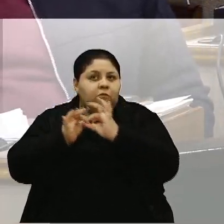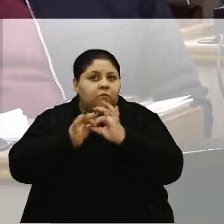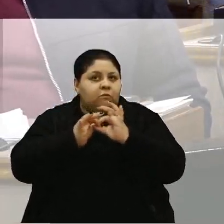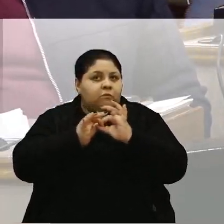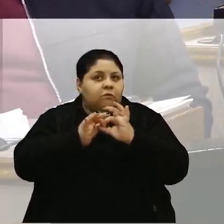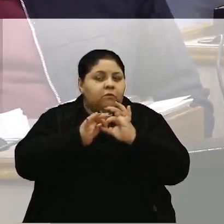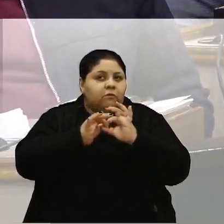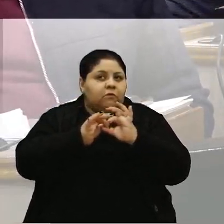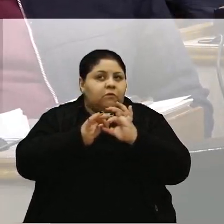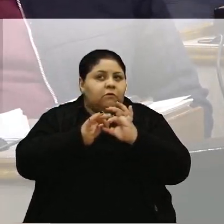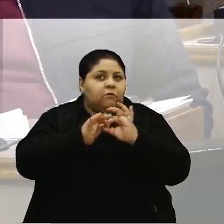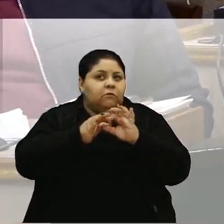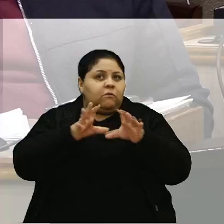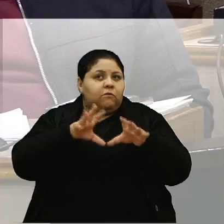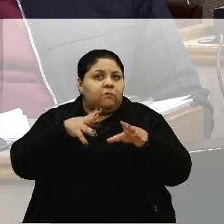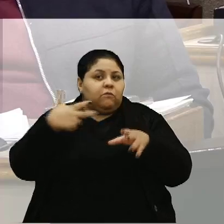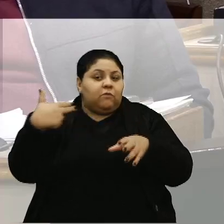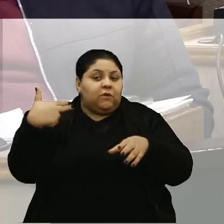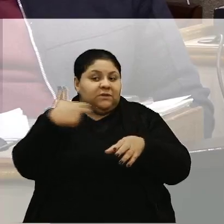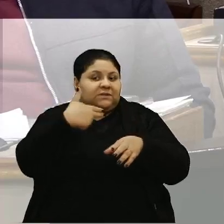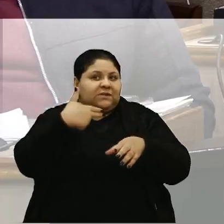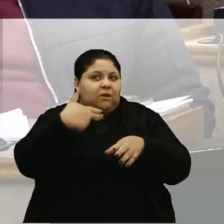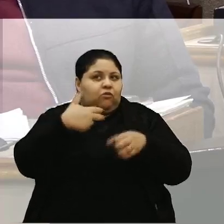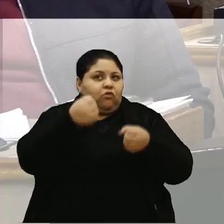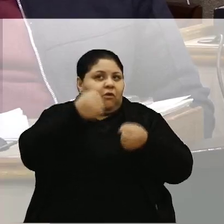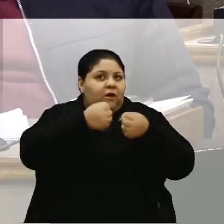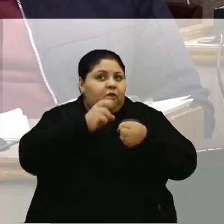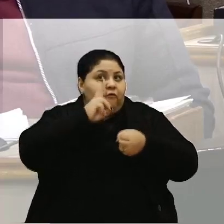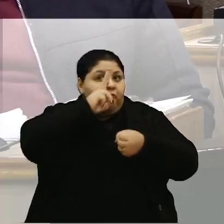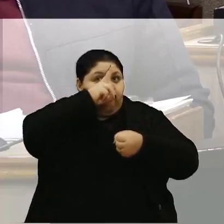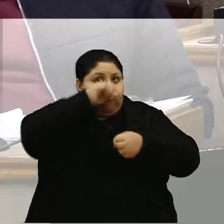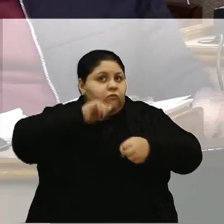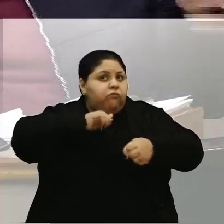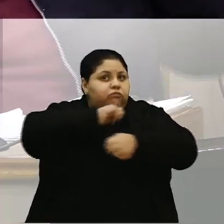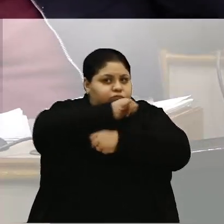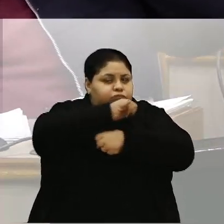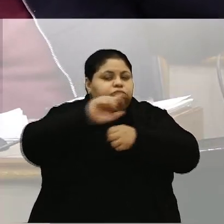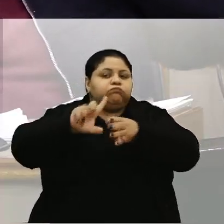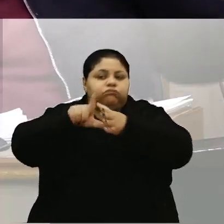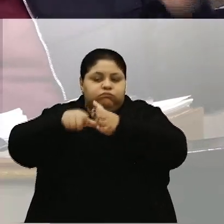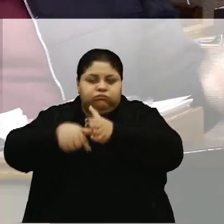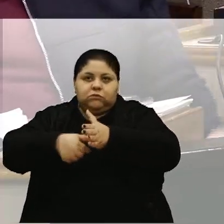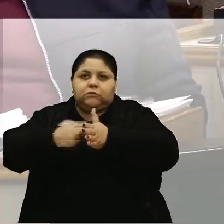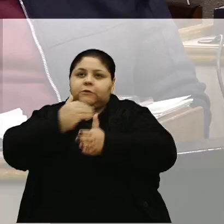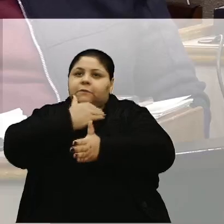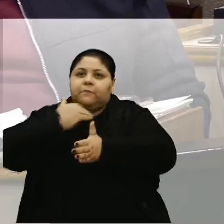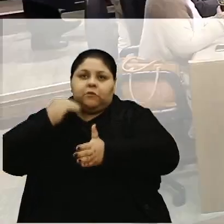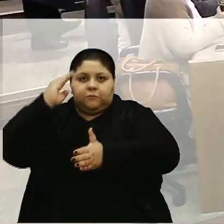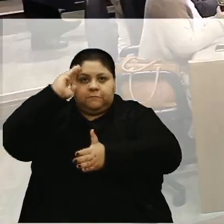carro forte no nosso aeroporto, relativo à morte do sargento Fabiano.